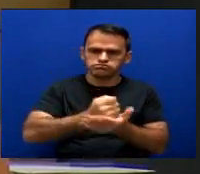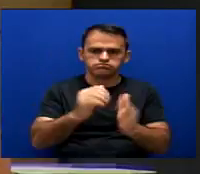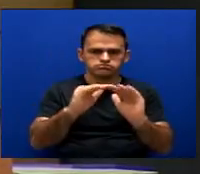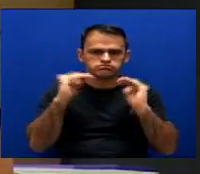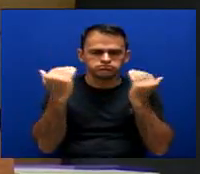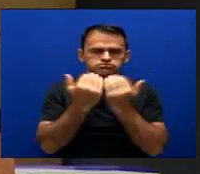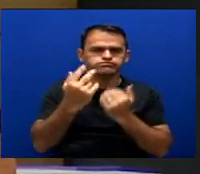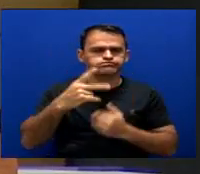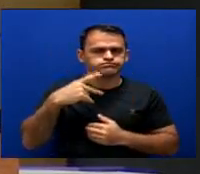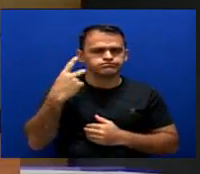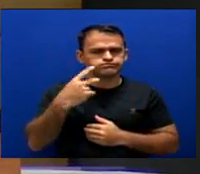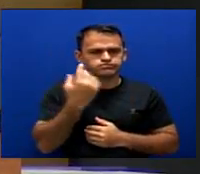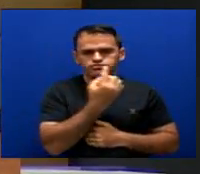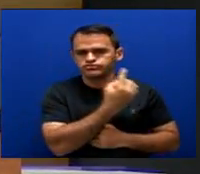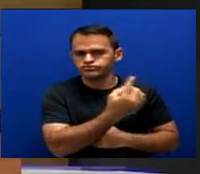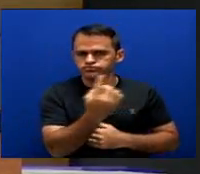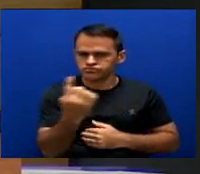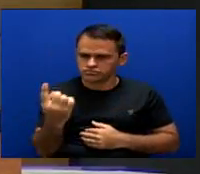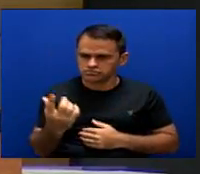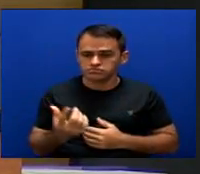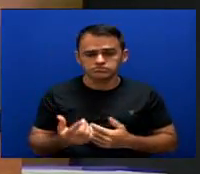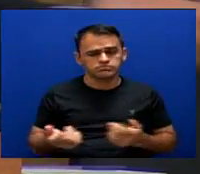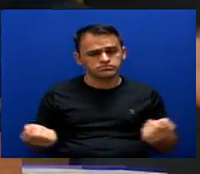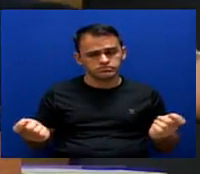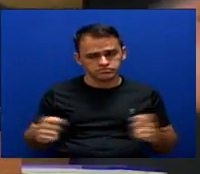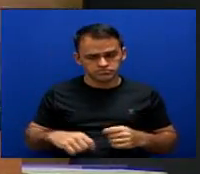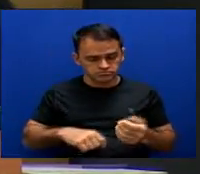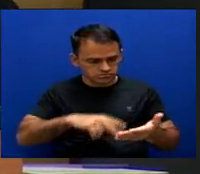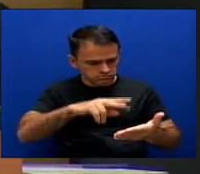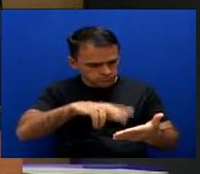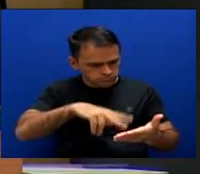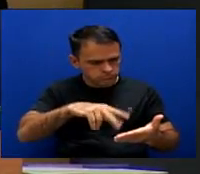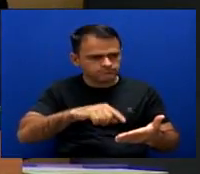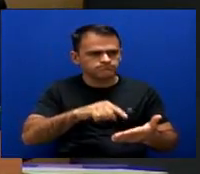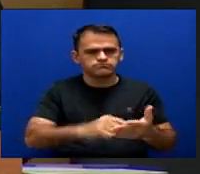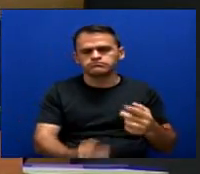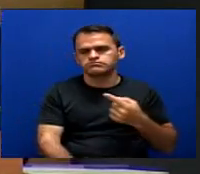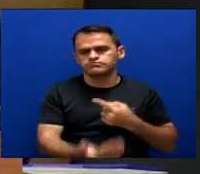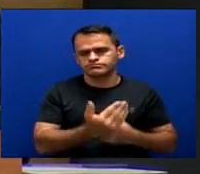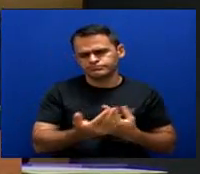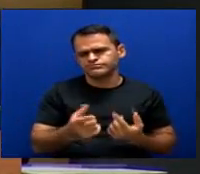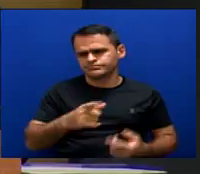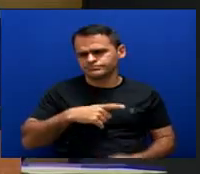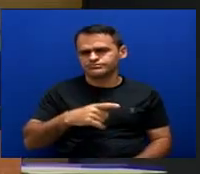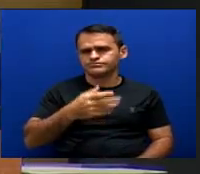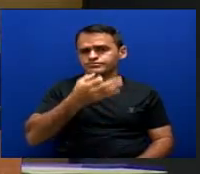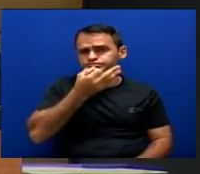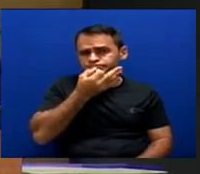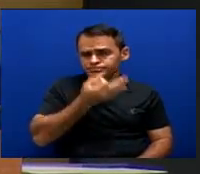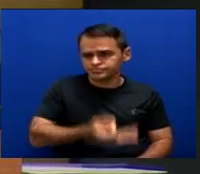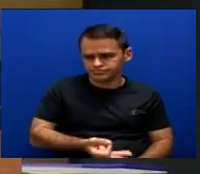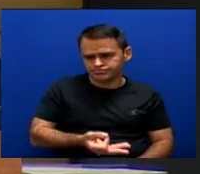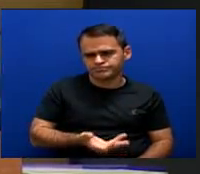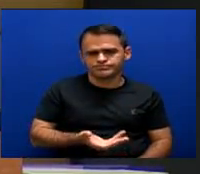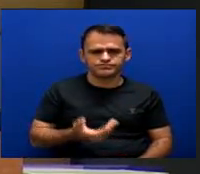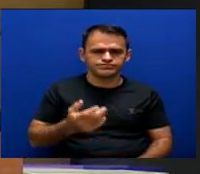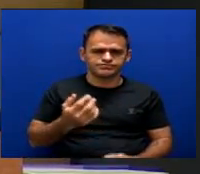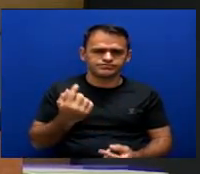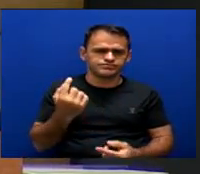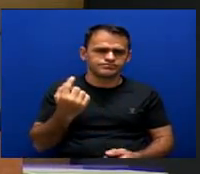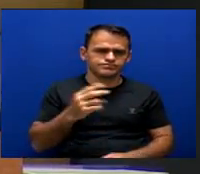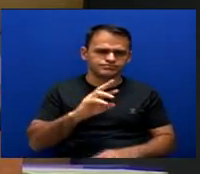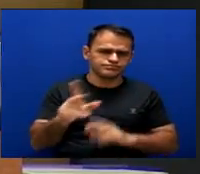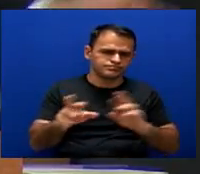com cada um representando e vocês possam avaliar porque você vê que existem divergências de o tac precisa ver o